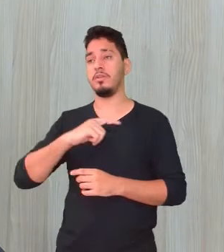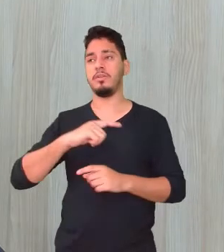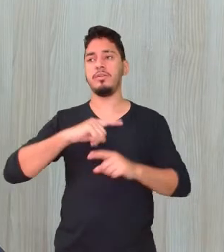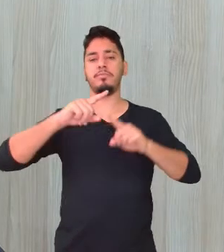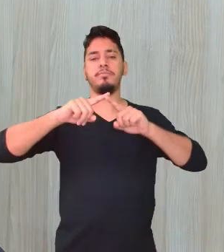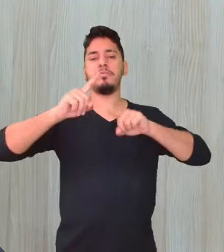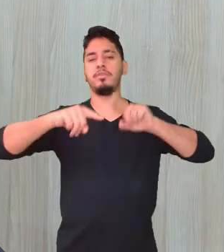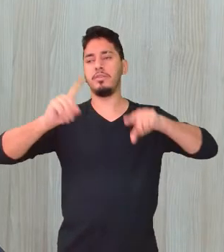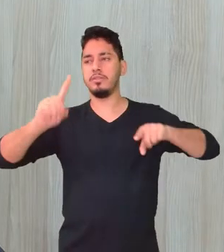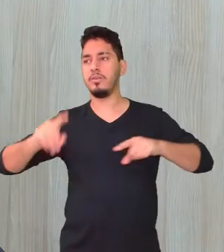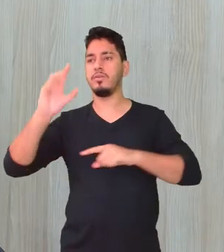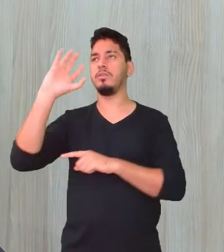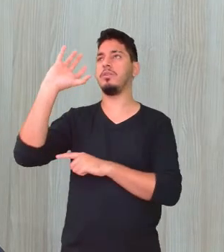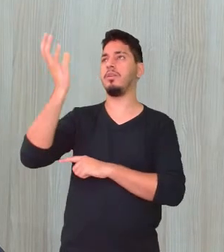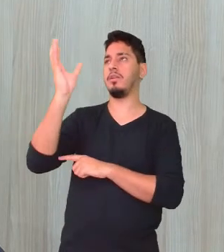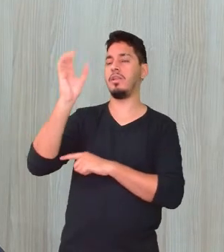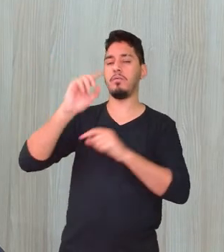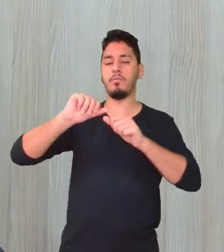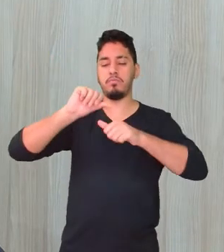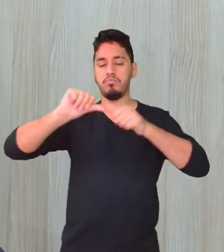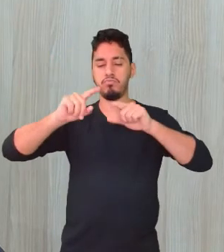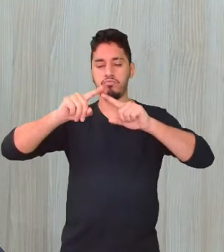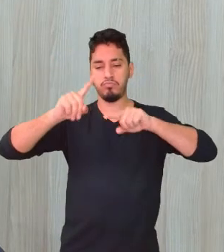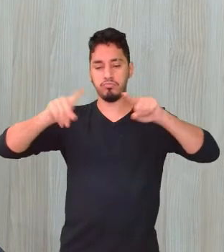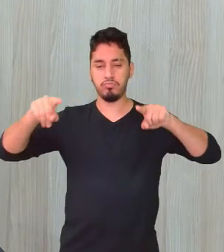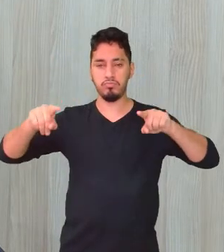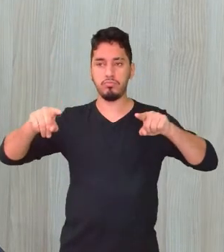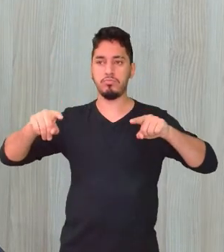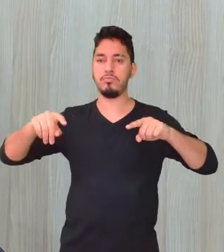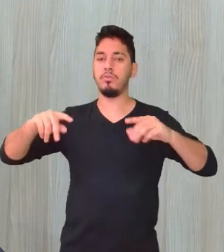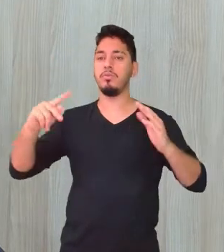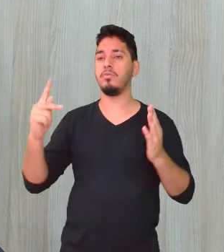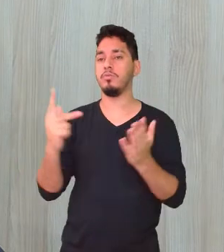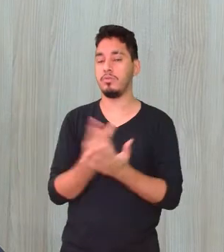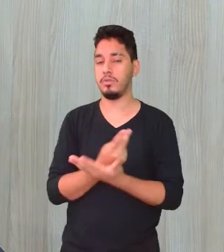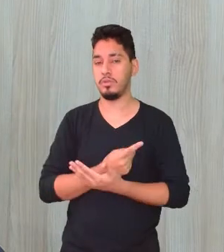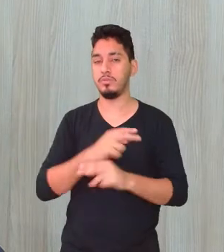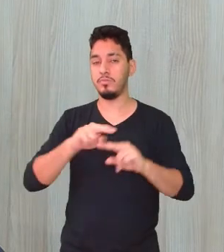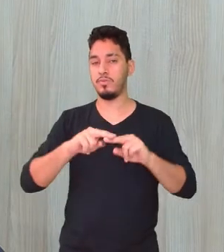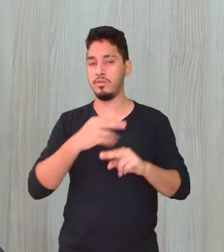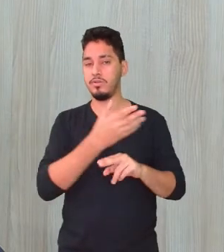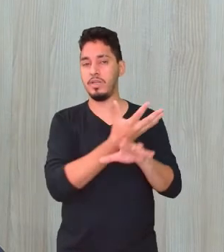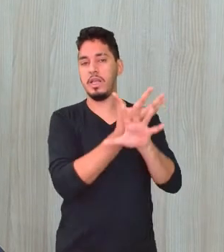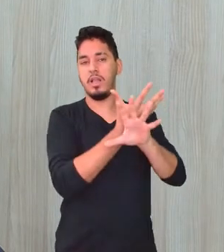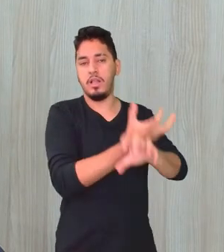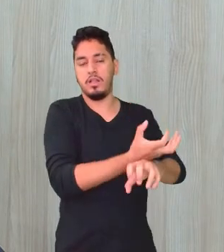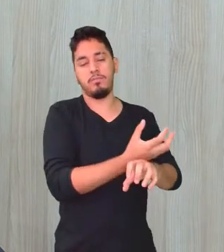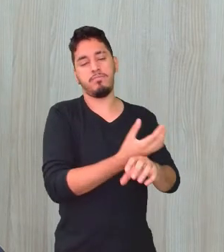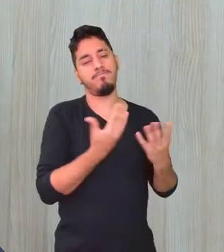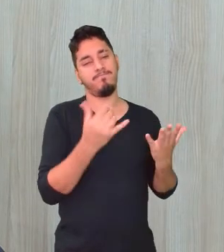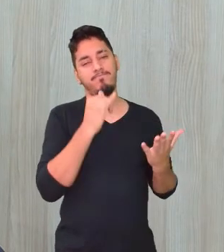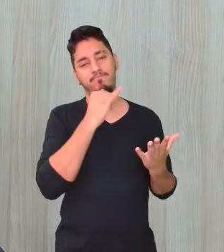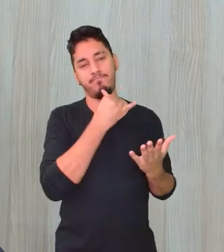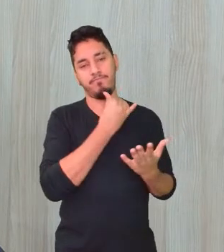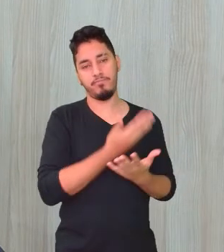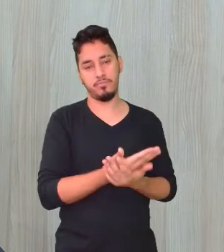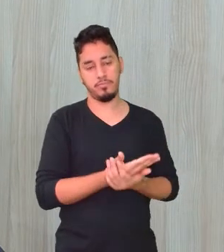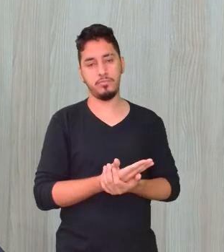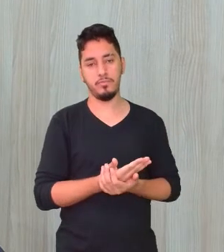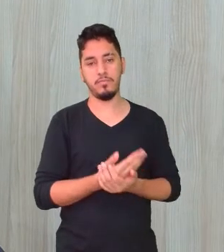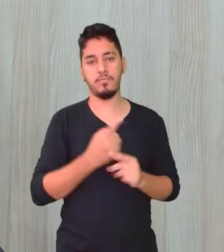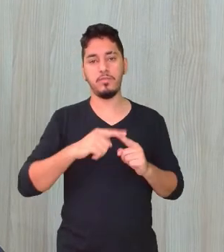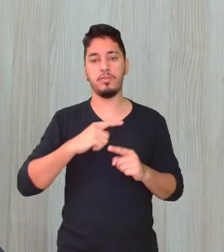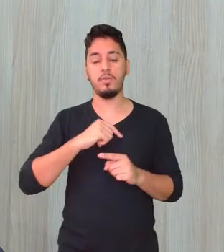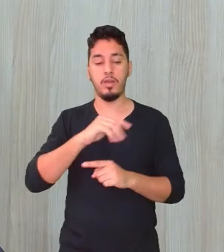alterações climáticas, e aí vem a ocasionar a questão da seca, é triste, né, professora? Porque a gente pega